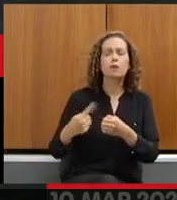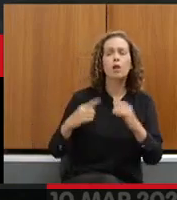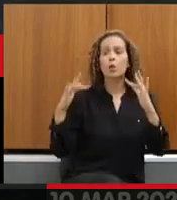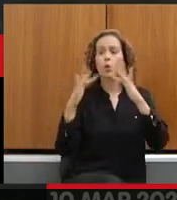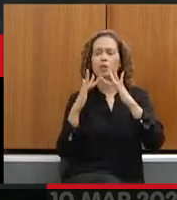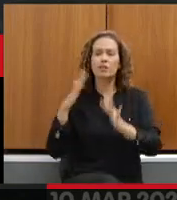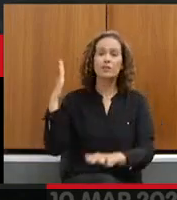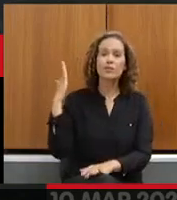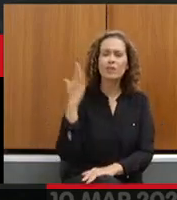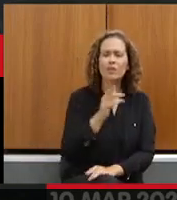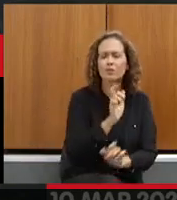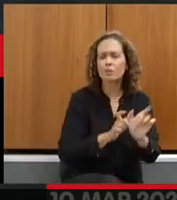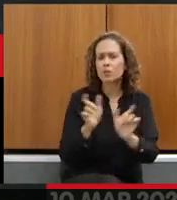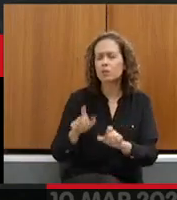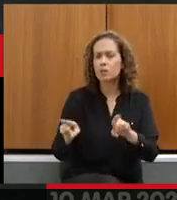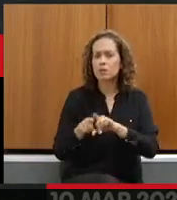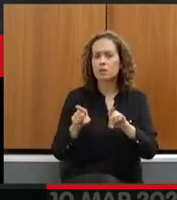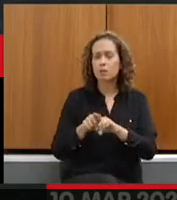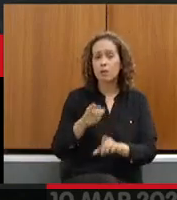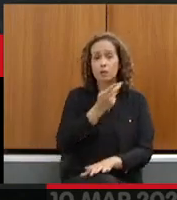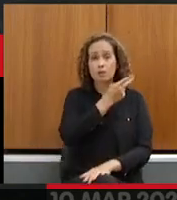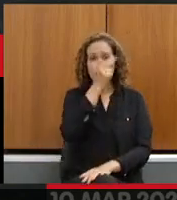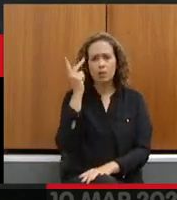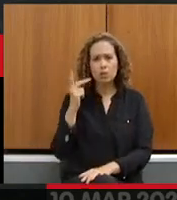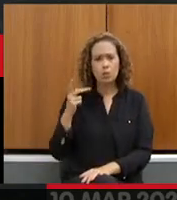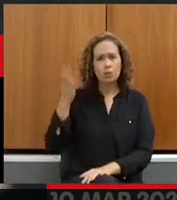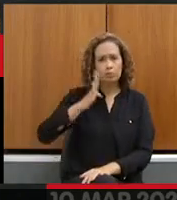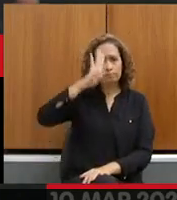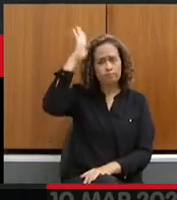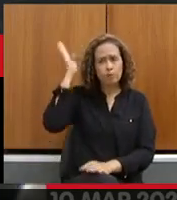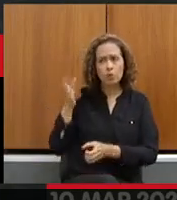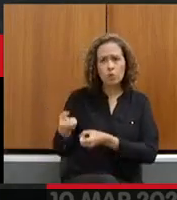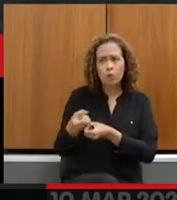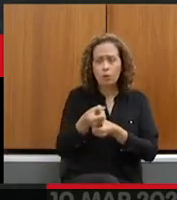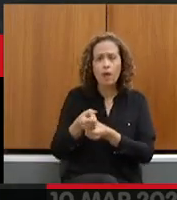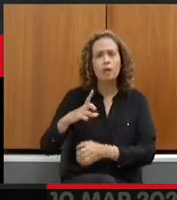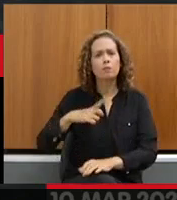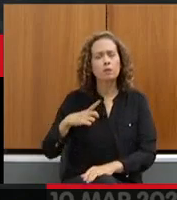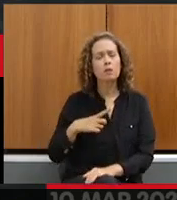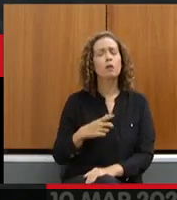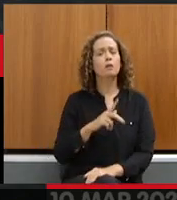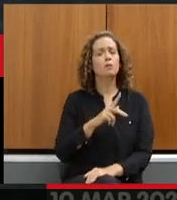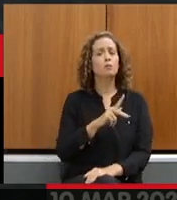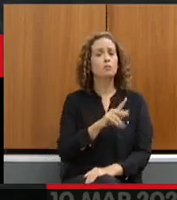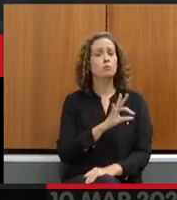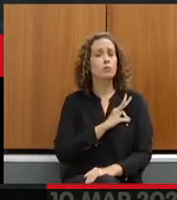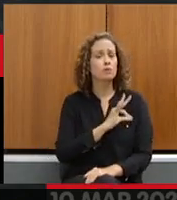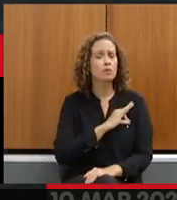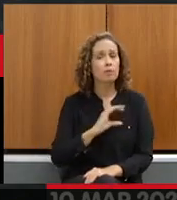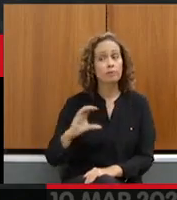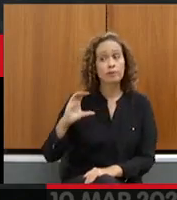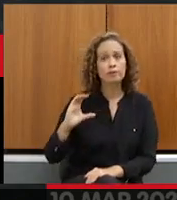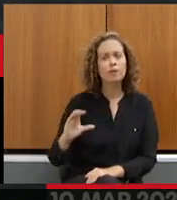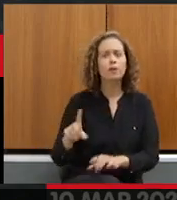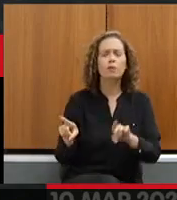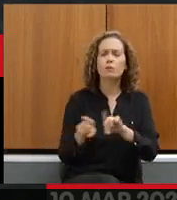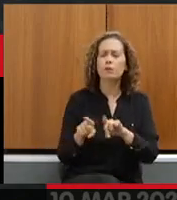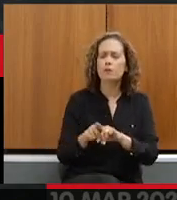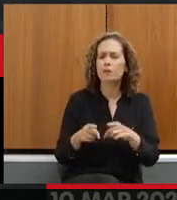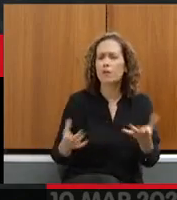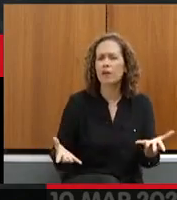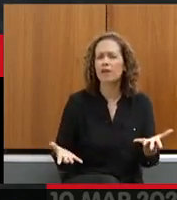as pessoas você tem um bombeiro militar você tem um policial penal um policial civil dentro da delegacia um agente socioeducativo